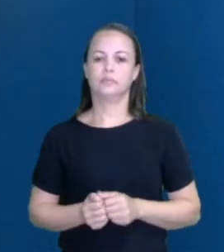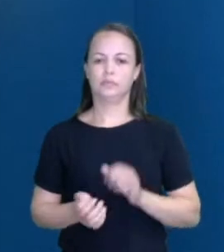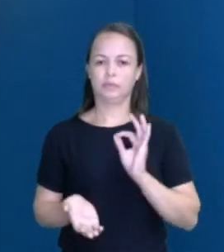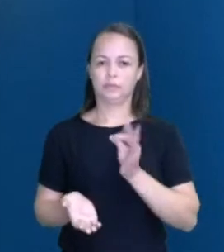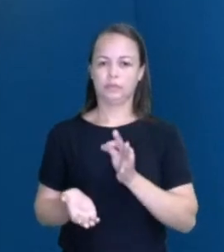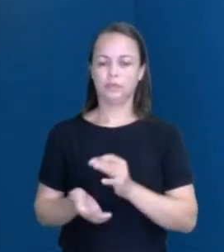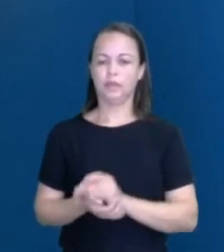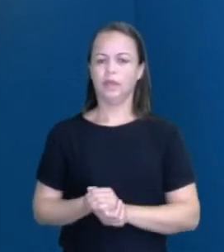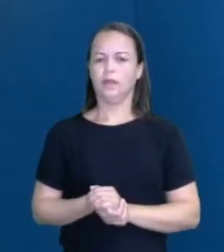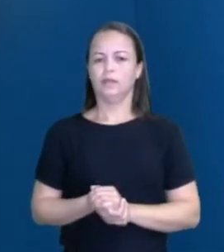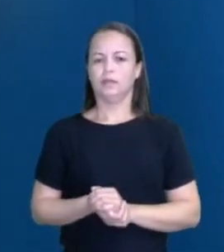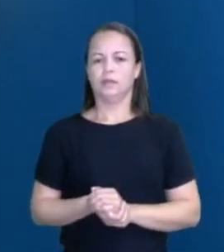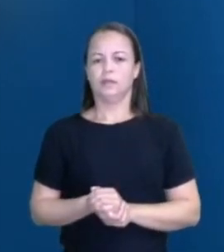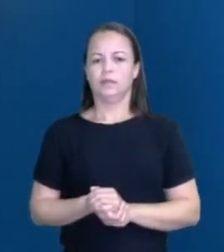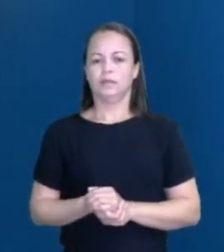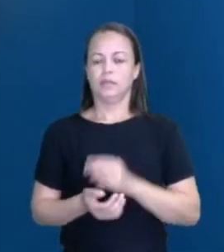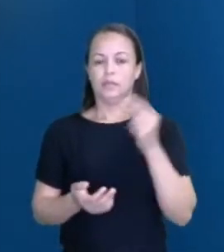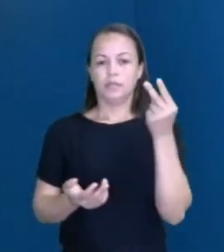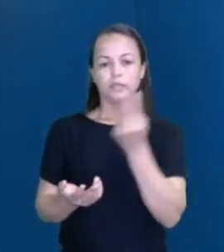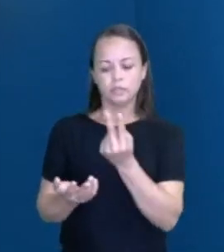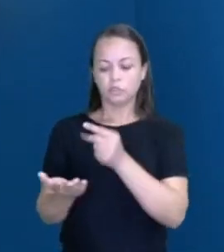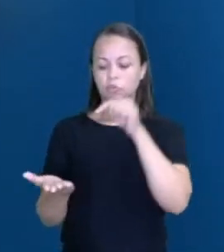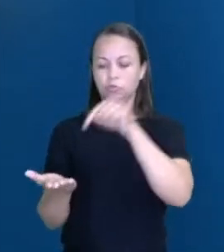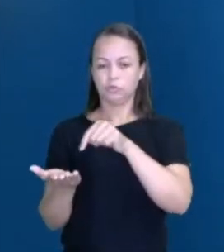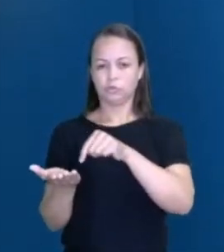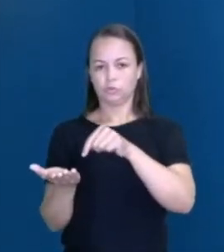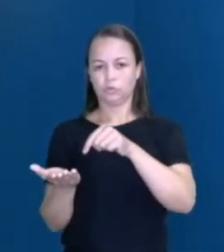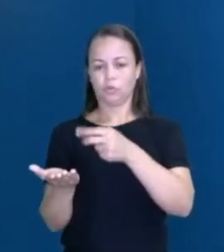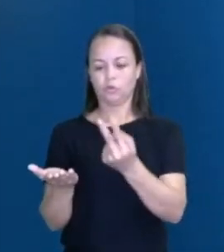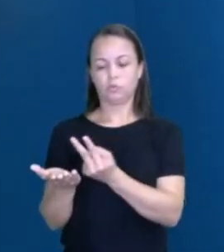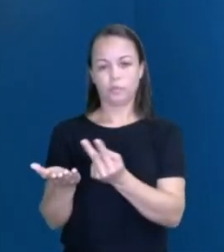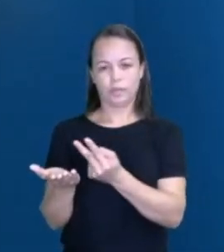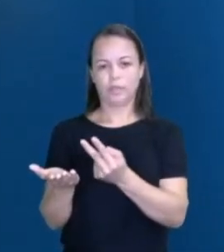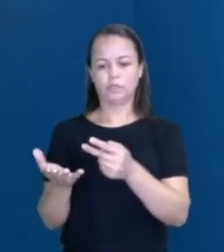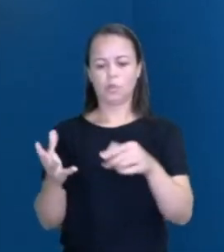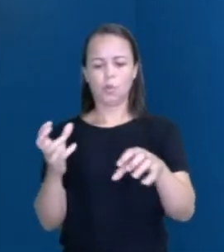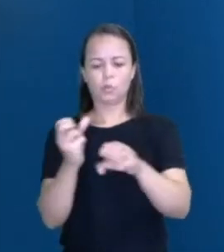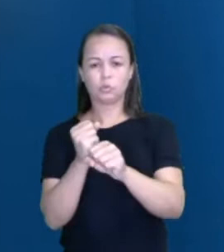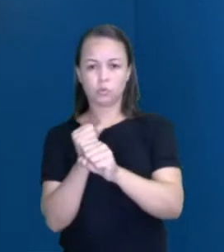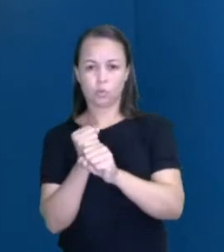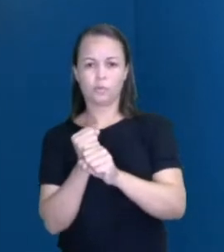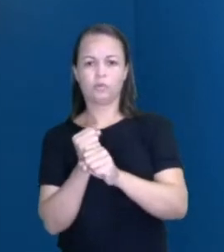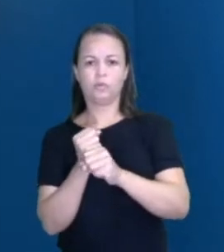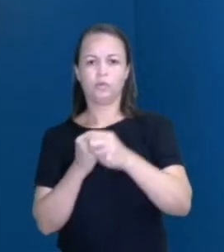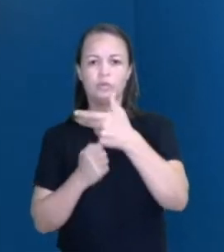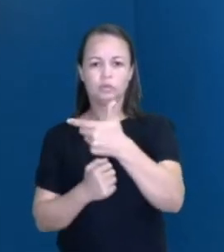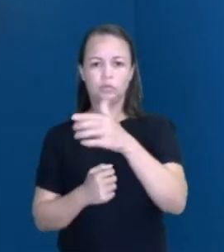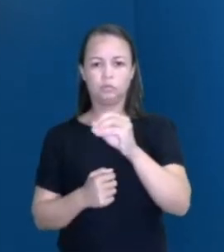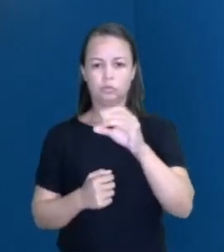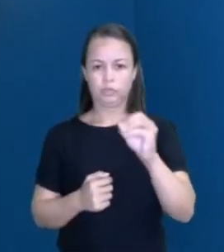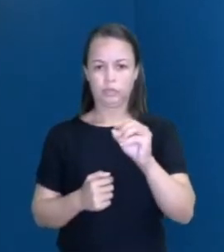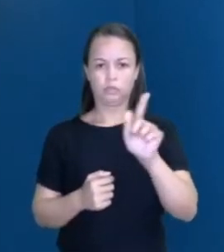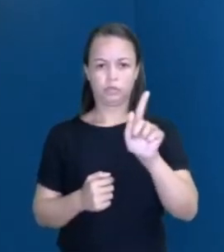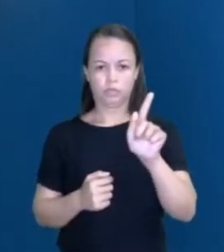certo? E esses dois pesos aqui somam 200 gramas.